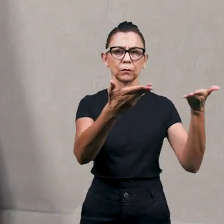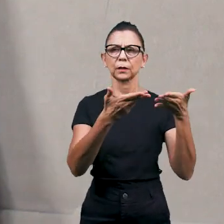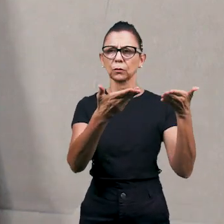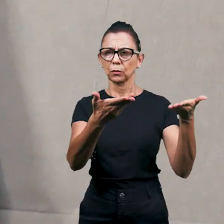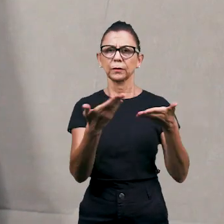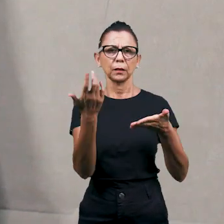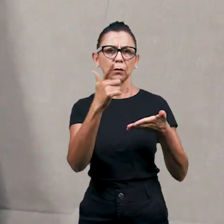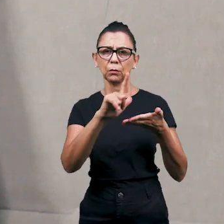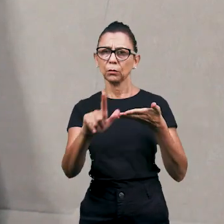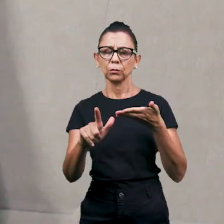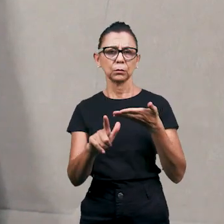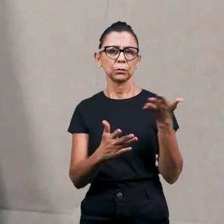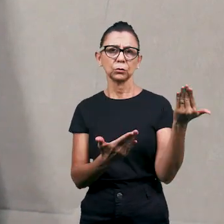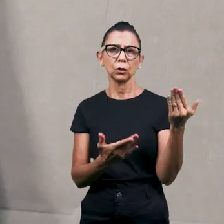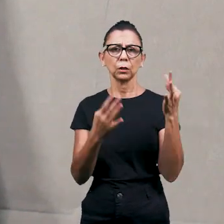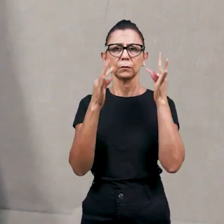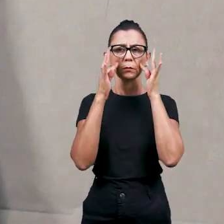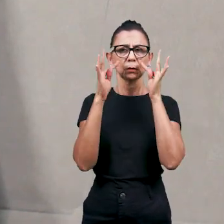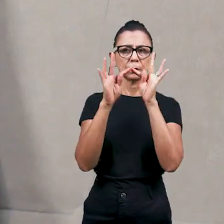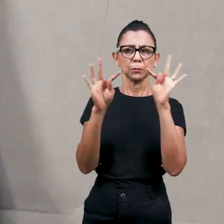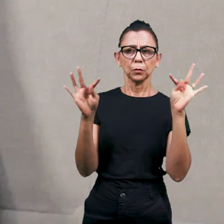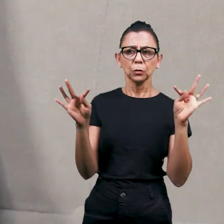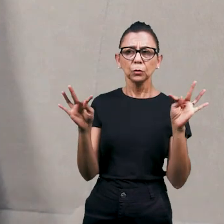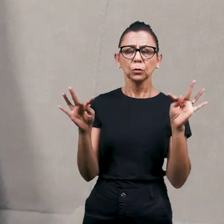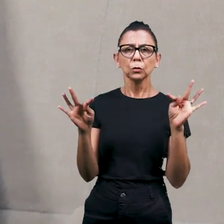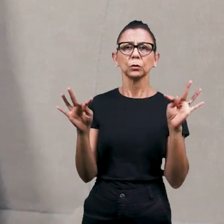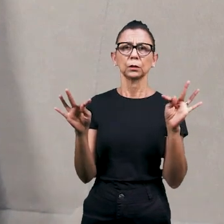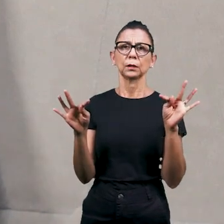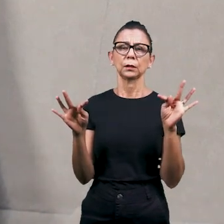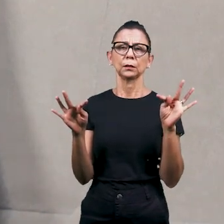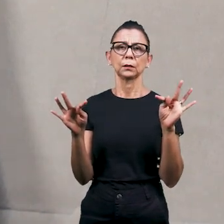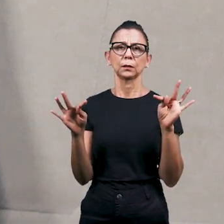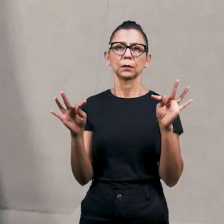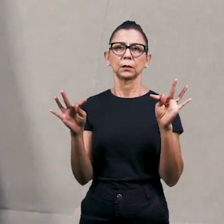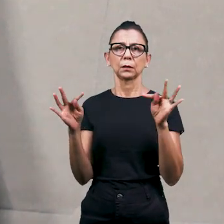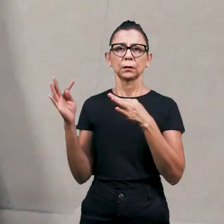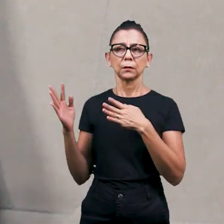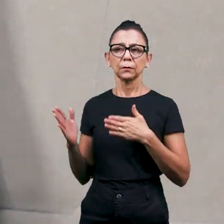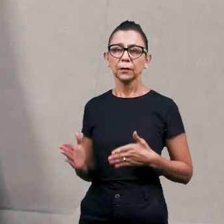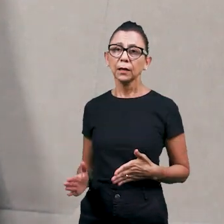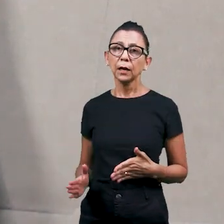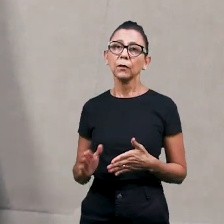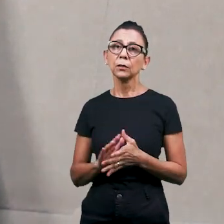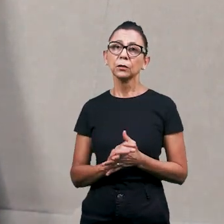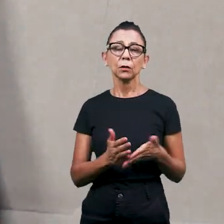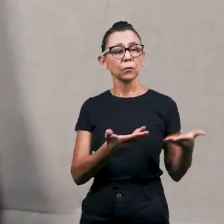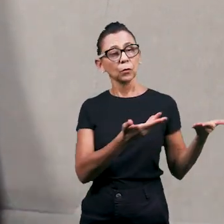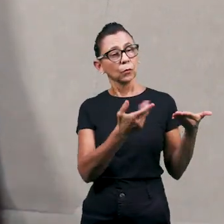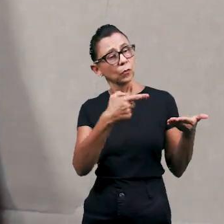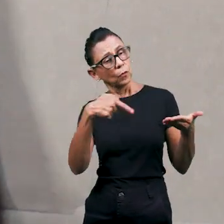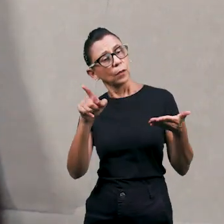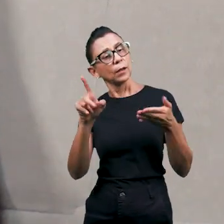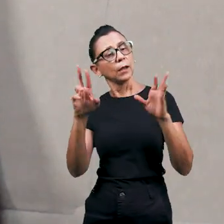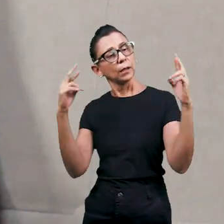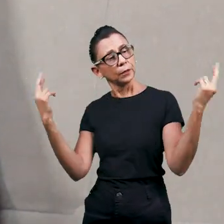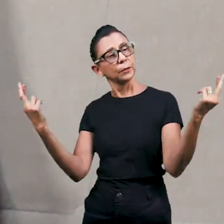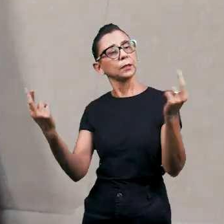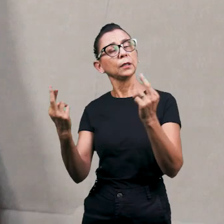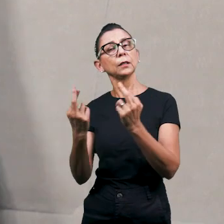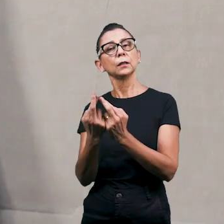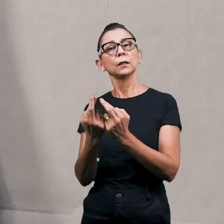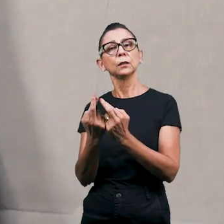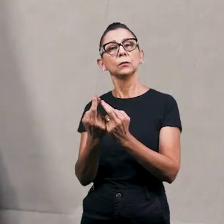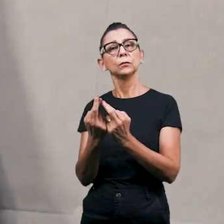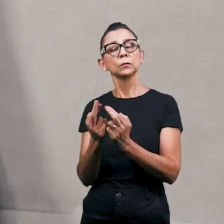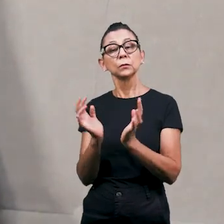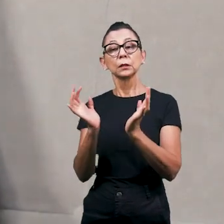corpo. A gente não faz um trabalho muito assim em cima de um só jovem. Como você tem uma região, você tem um grupo grande de jovens.